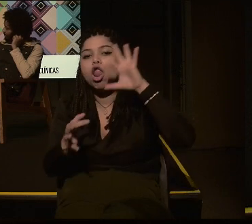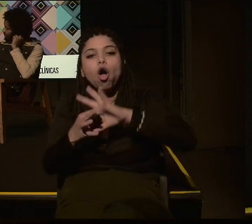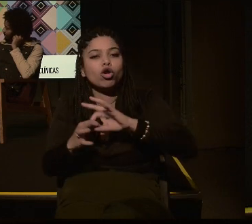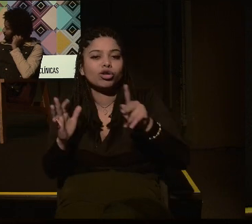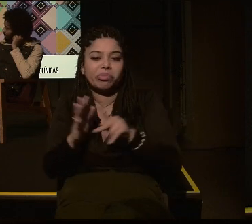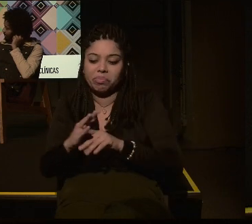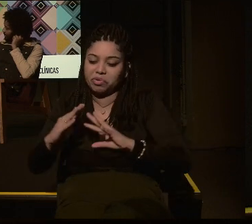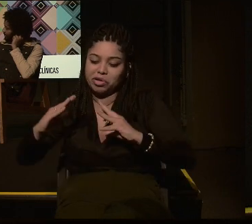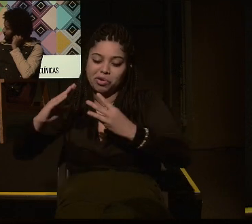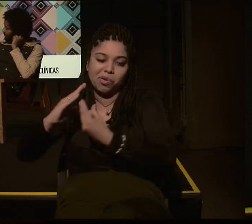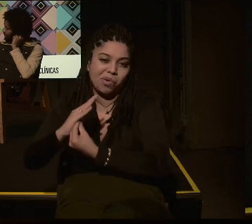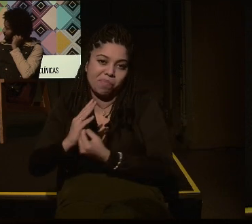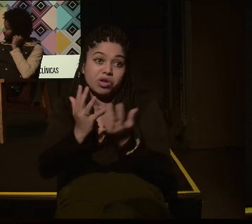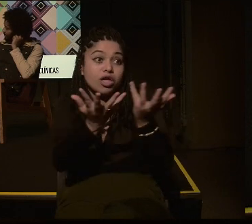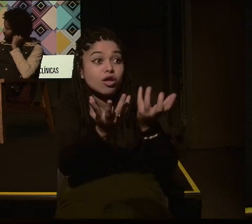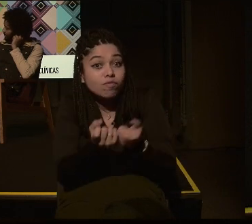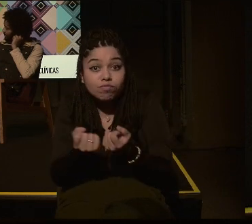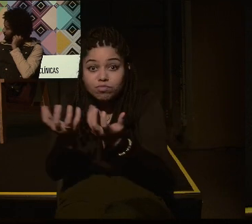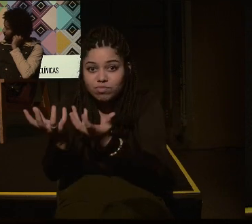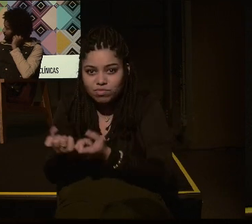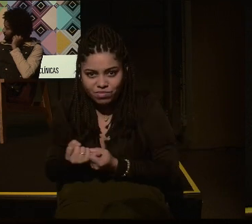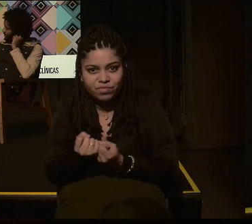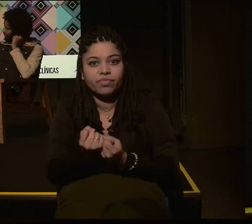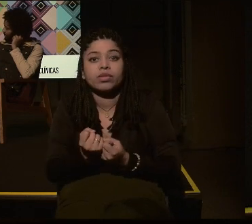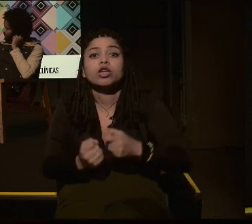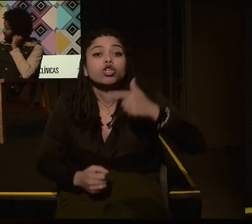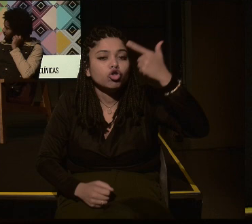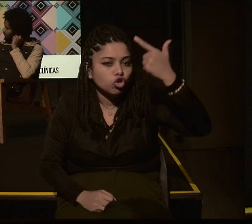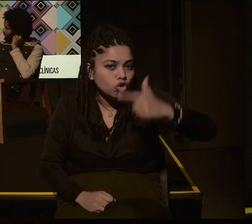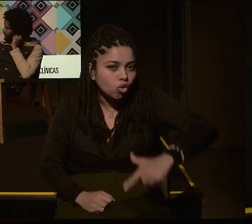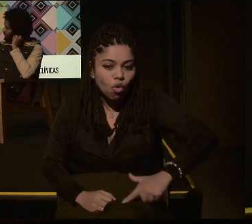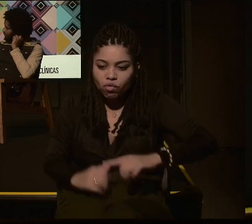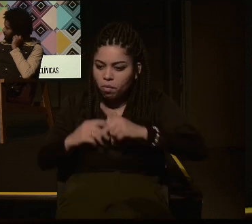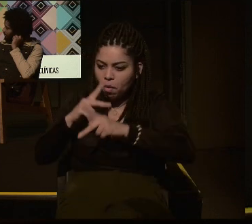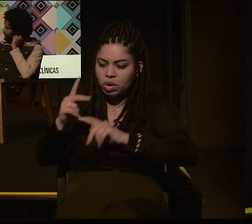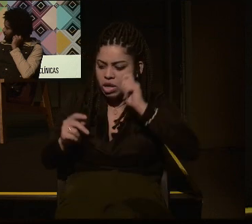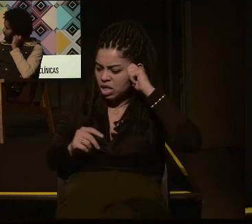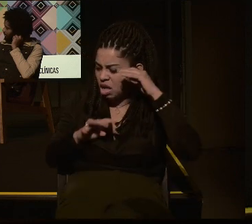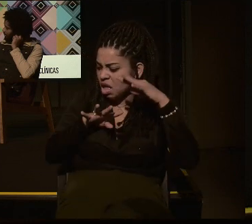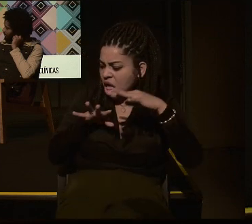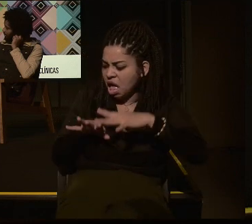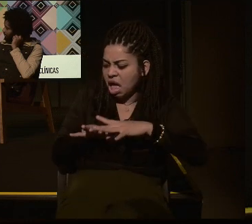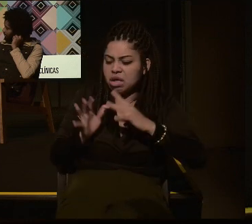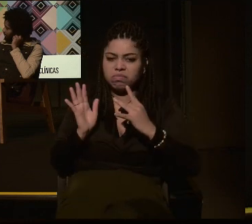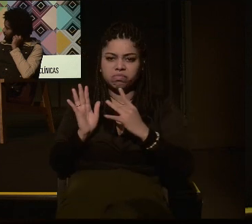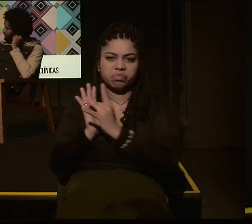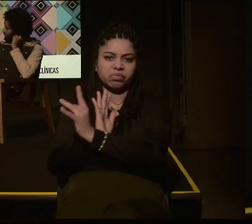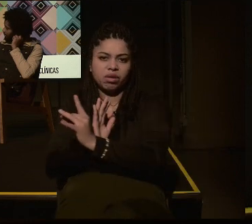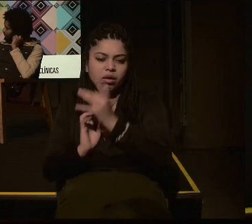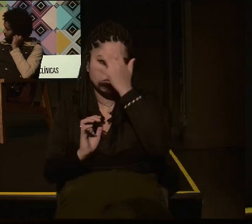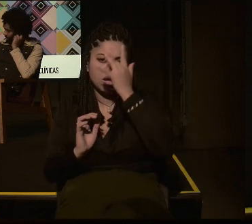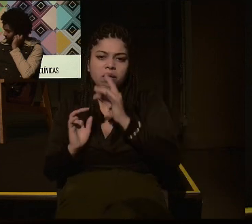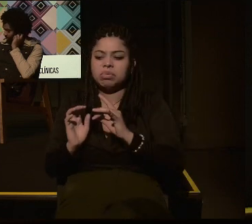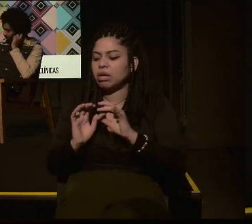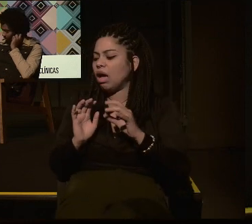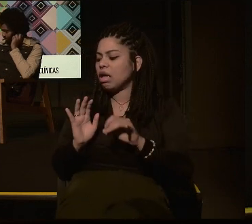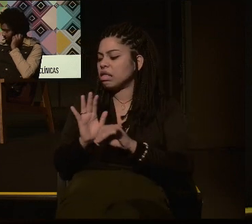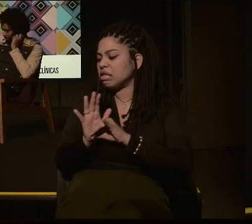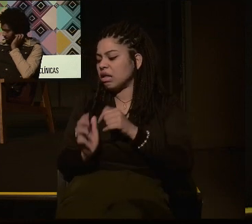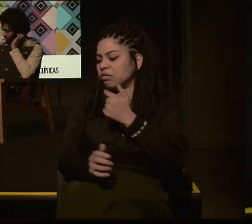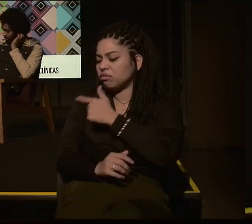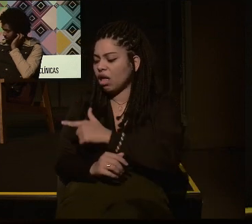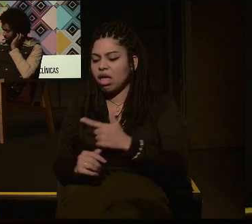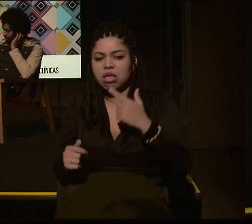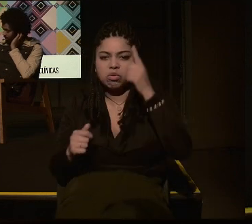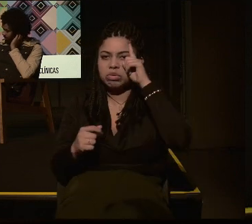Certamente, a população negra vai ser culpabilizada de novo. Enquanto identitários, enquanto pessoas que não sabem compor, que não